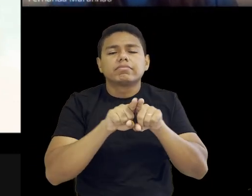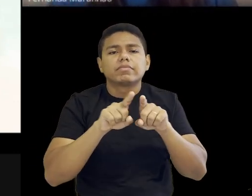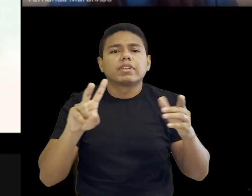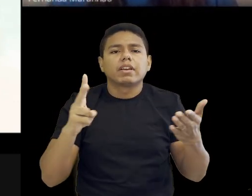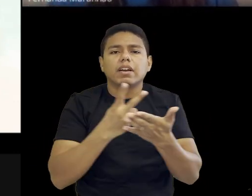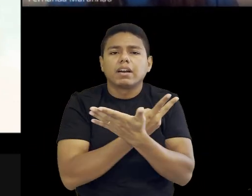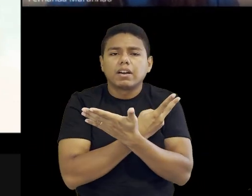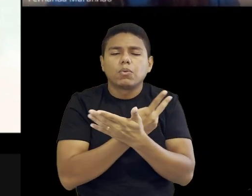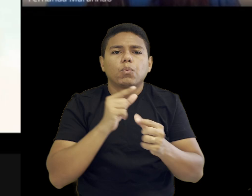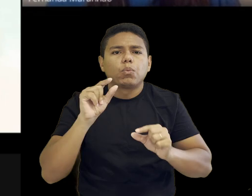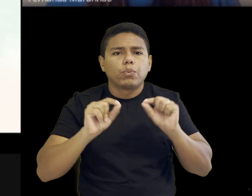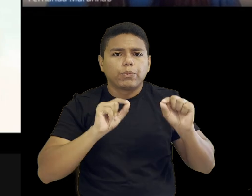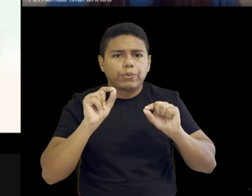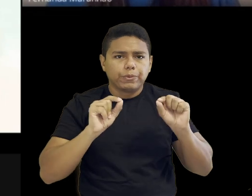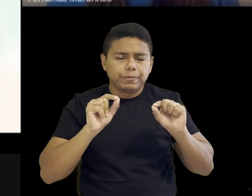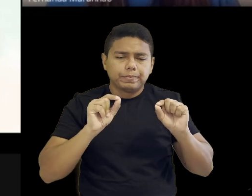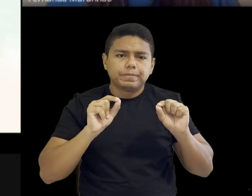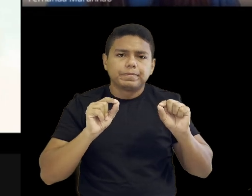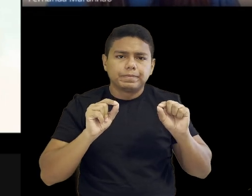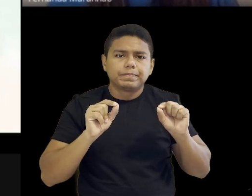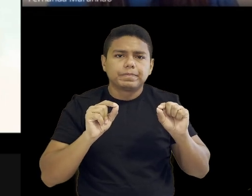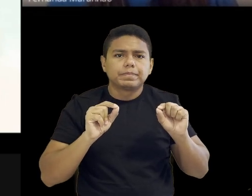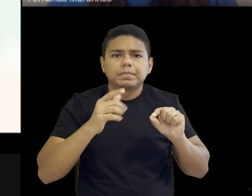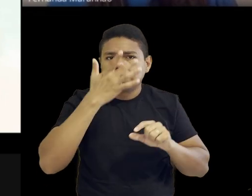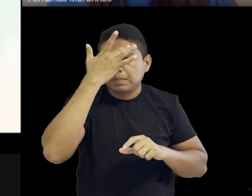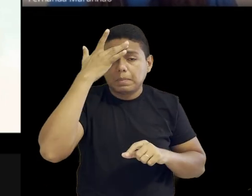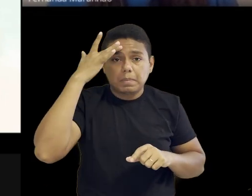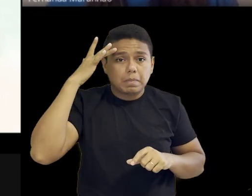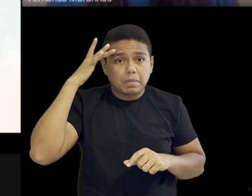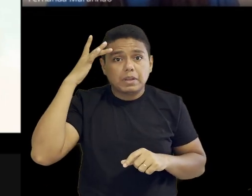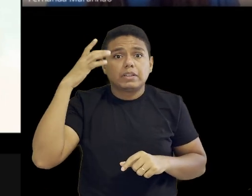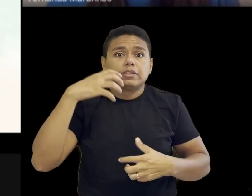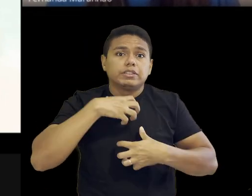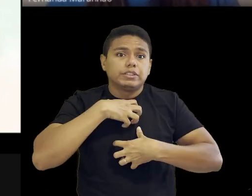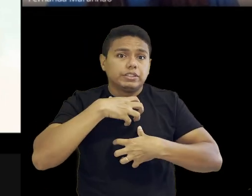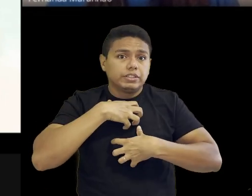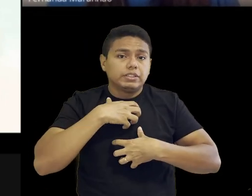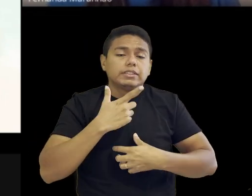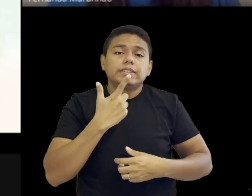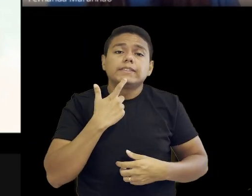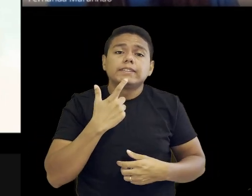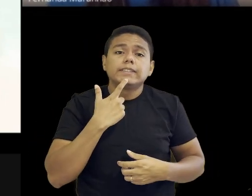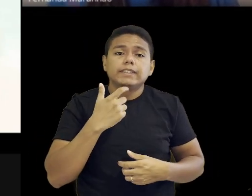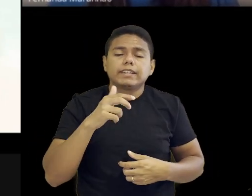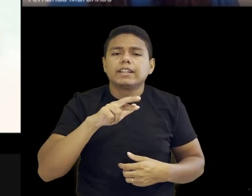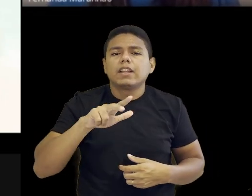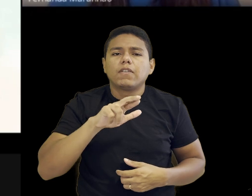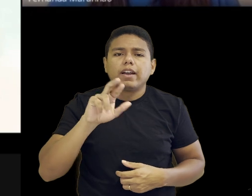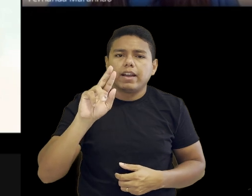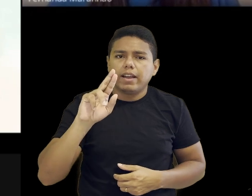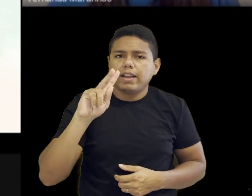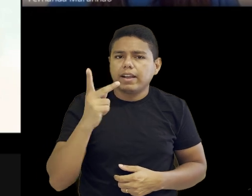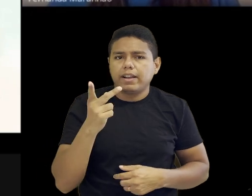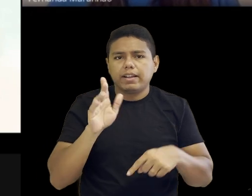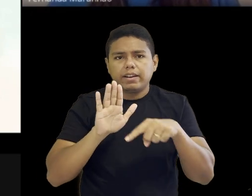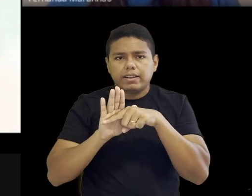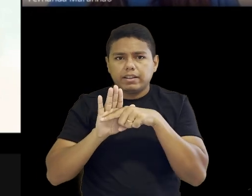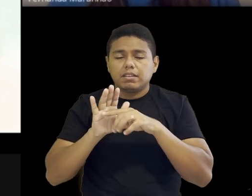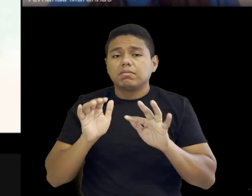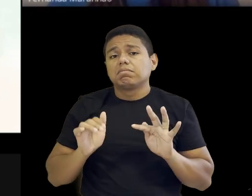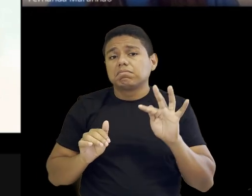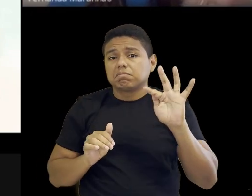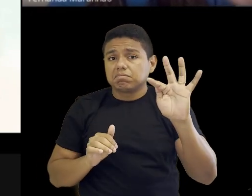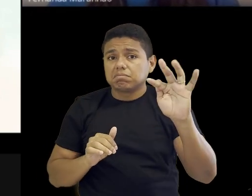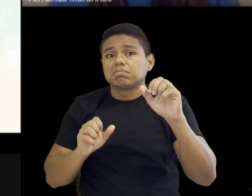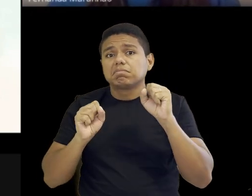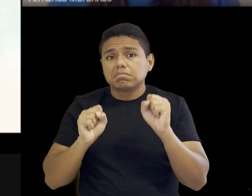subsequentes, assim como tornar a pessoa, não é, com reação a sangues não RH negativo